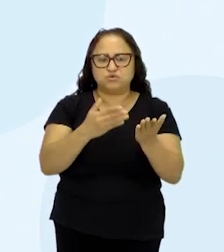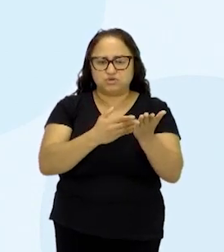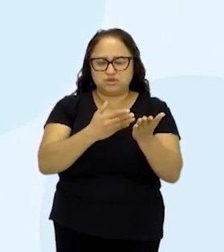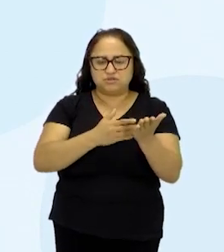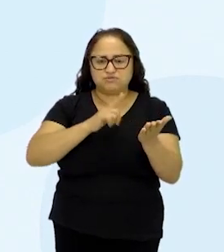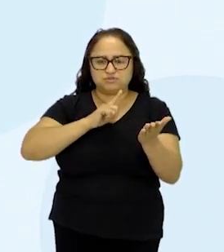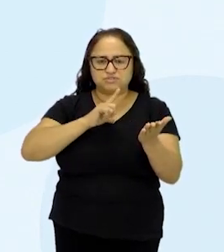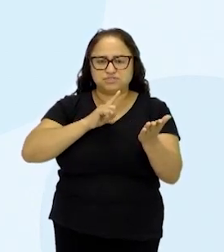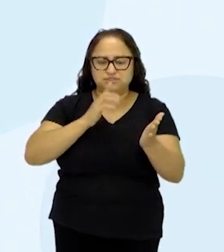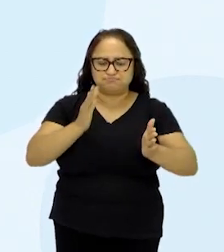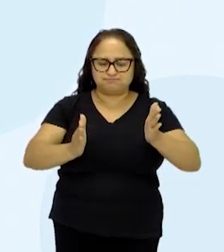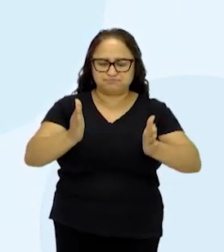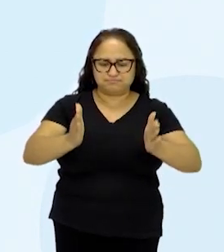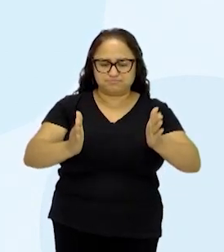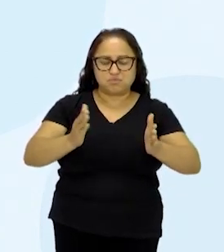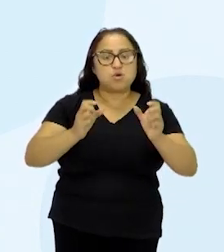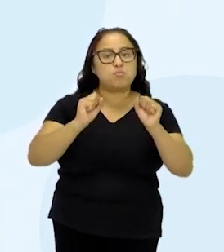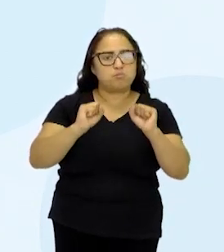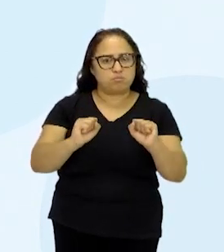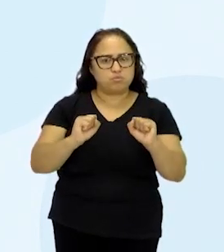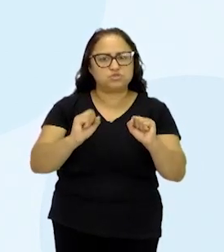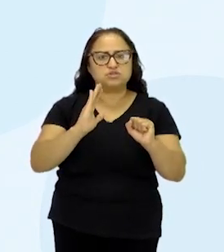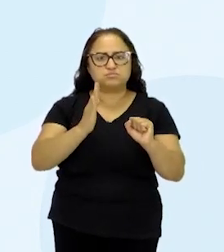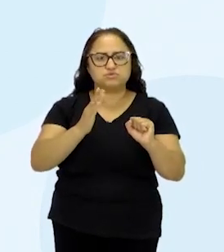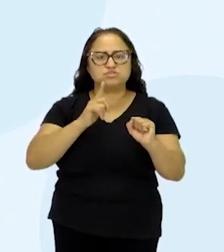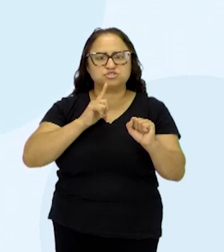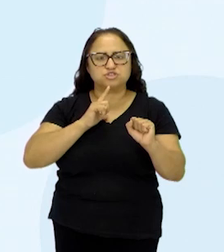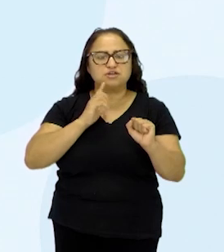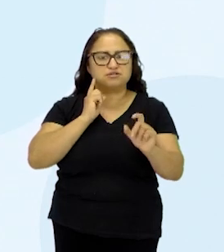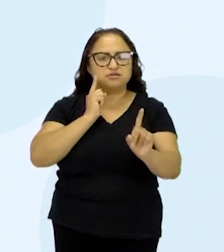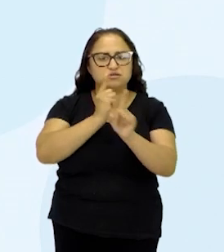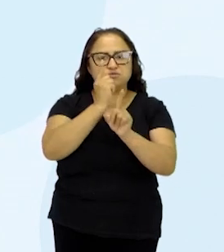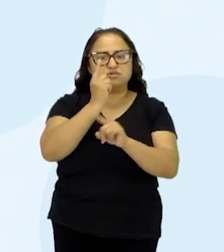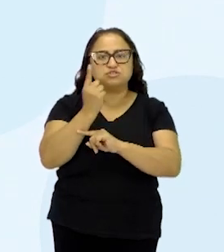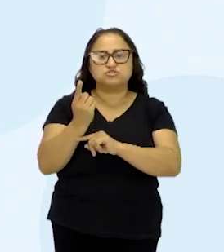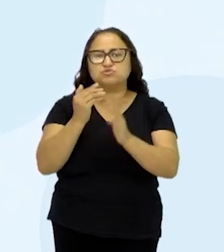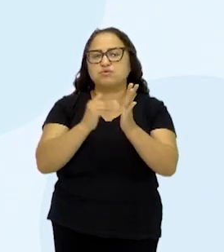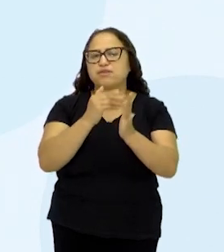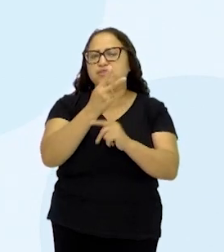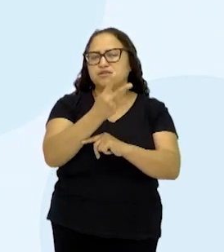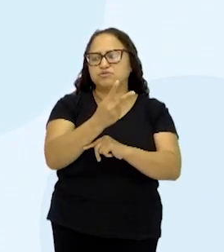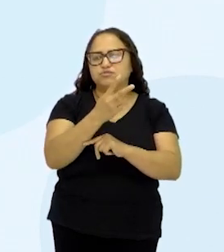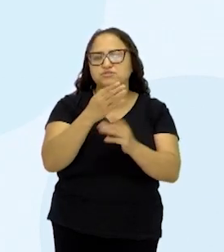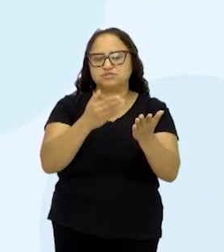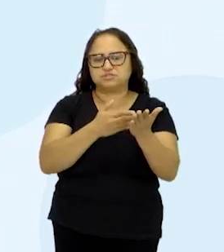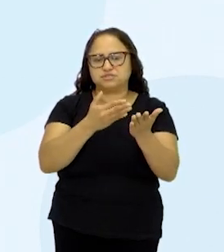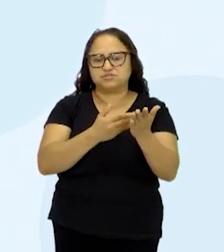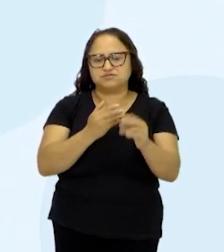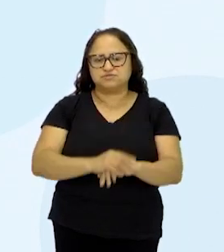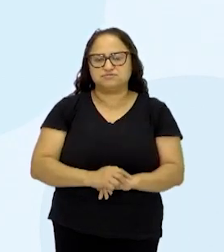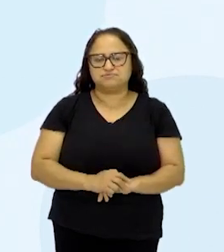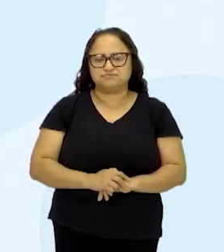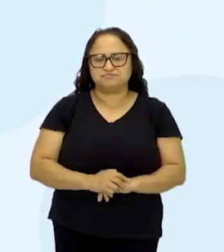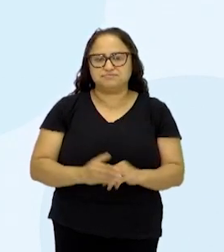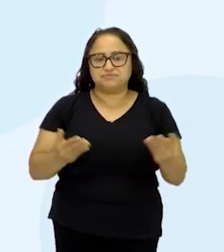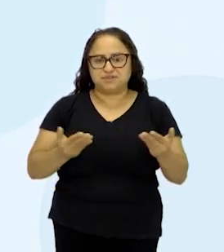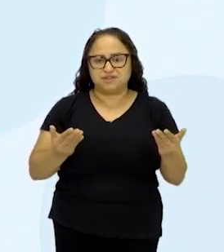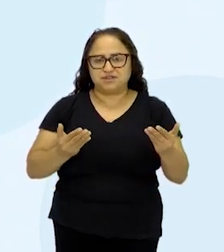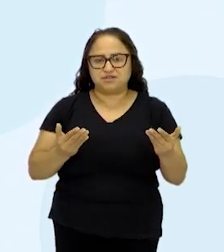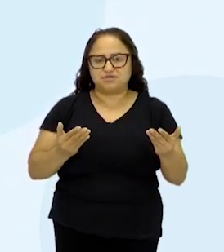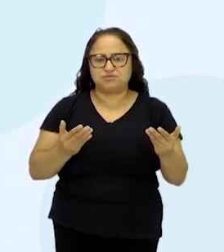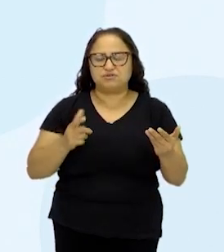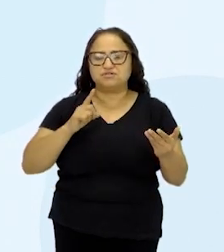né, desse meio, então já encontramos a nossa mediana, que é de 1 a 2 livros. Então, pessoal, agora vocês querem ter